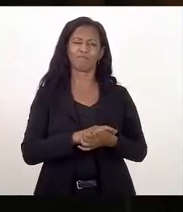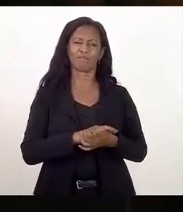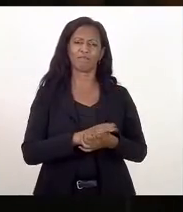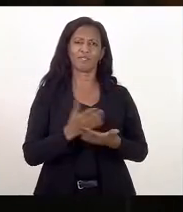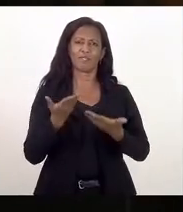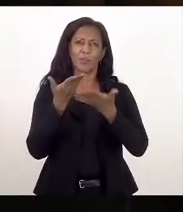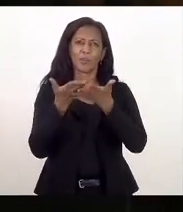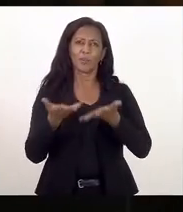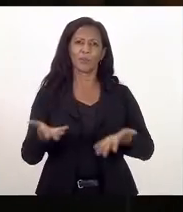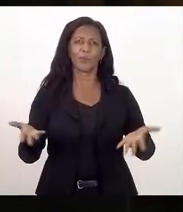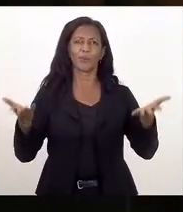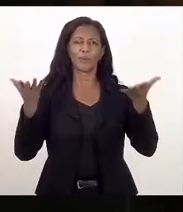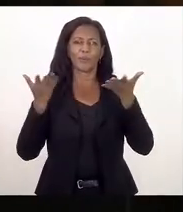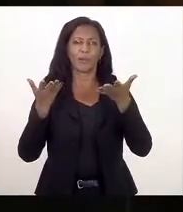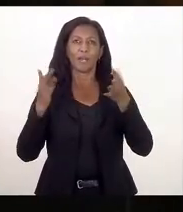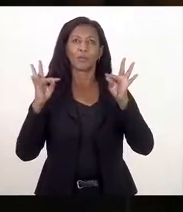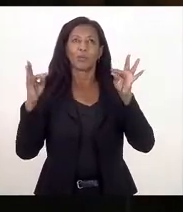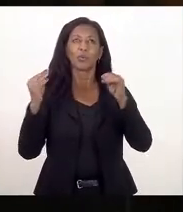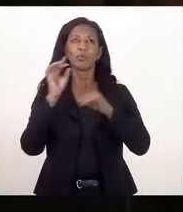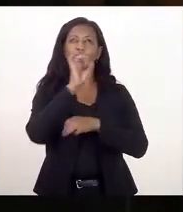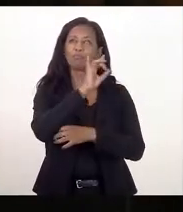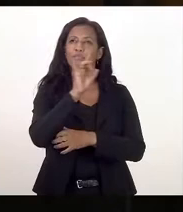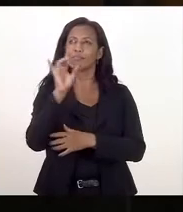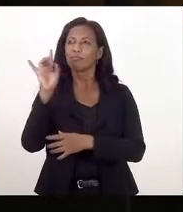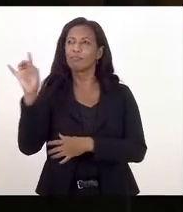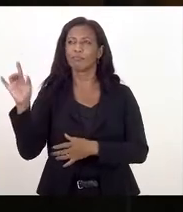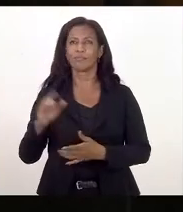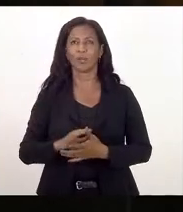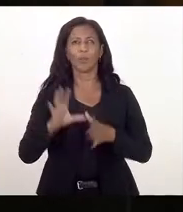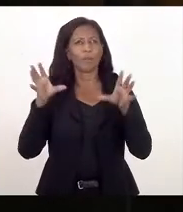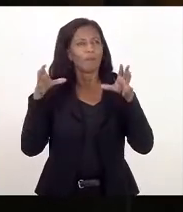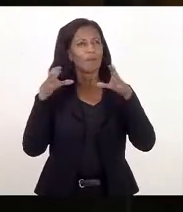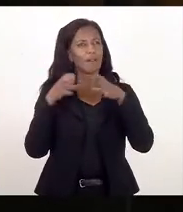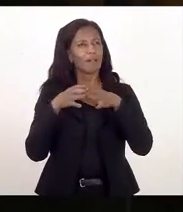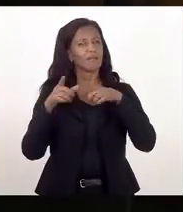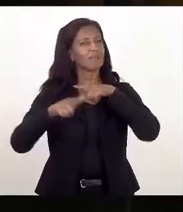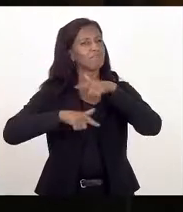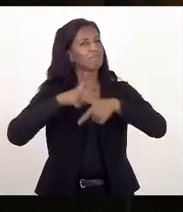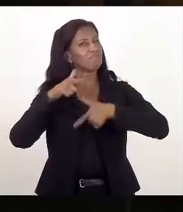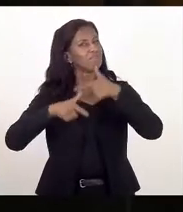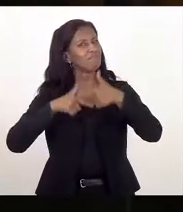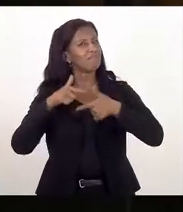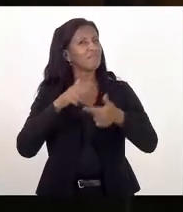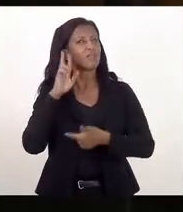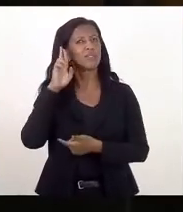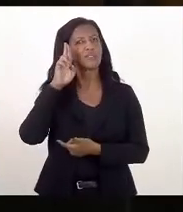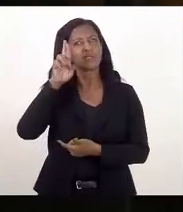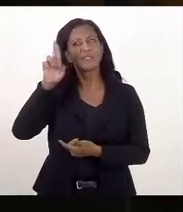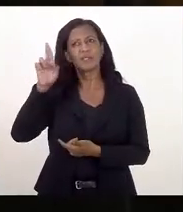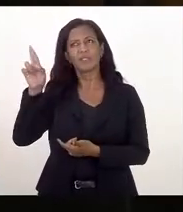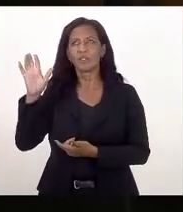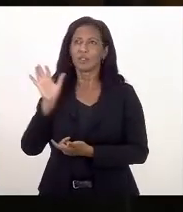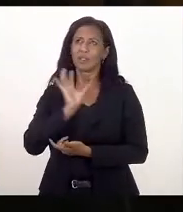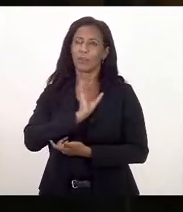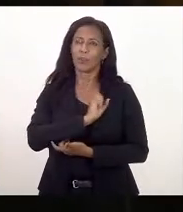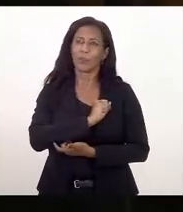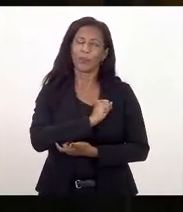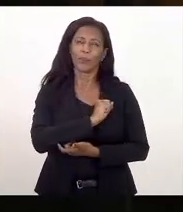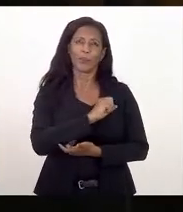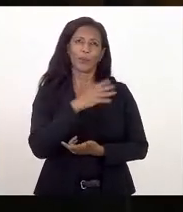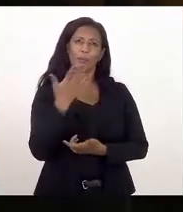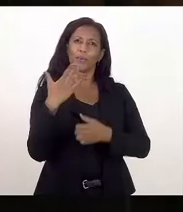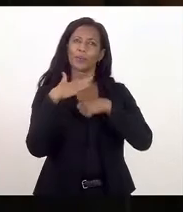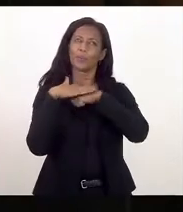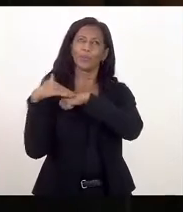estar homenageando a todos vocês. Uma classe que trabalha com tanta responsabilidade, com tanto amor e com